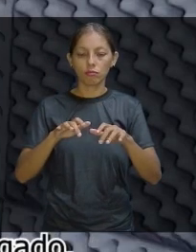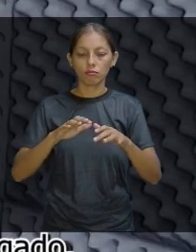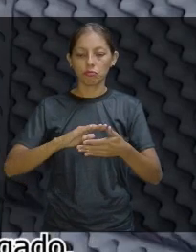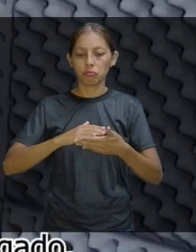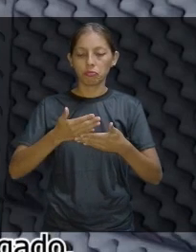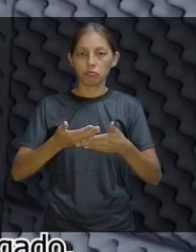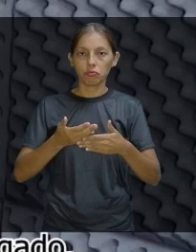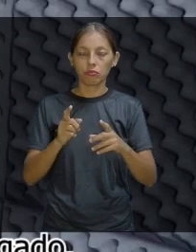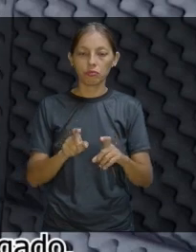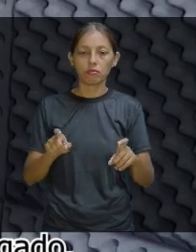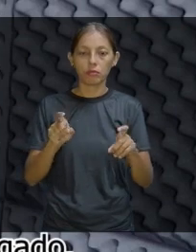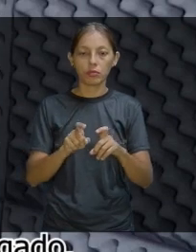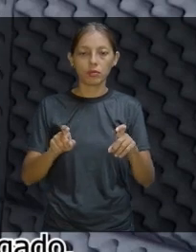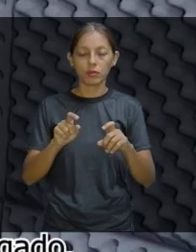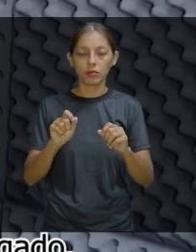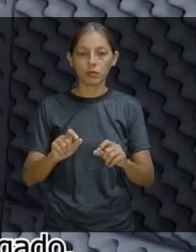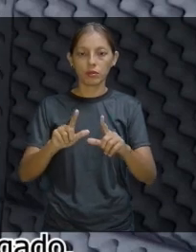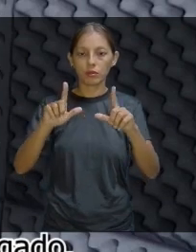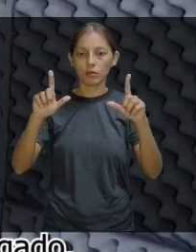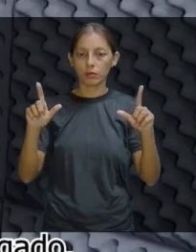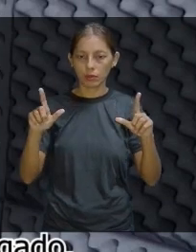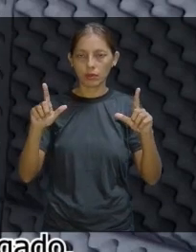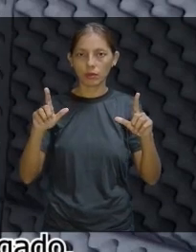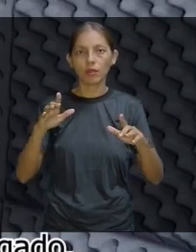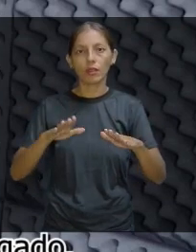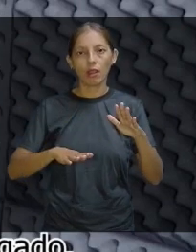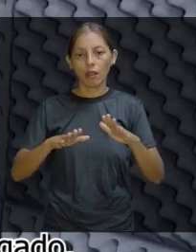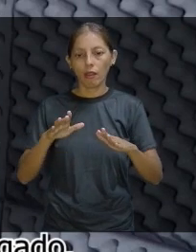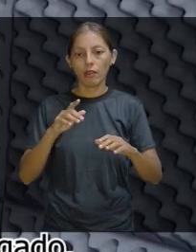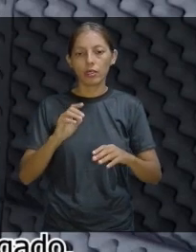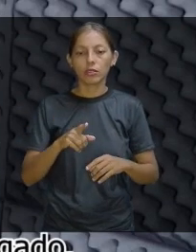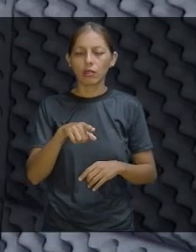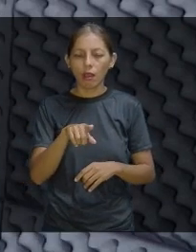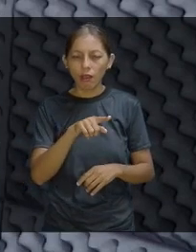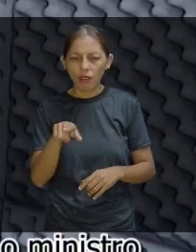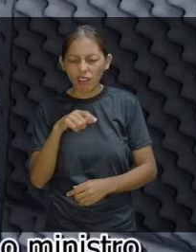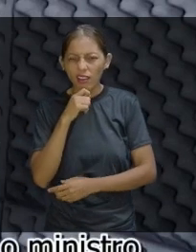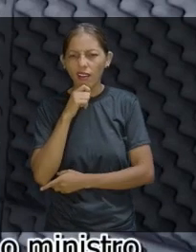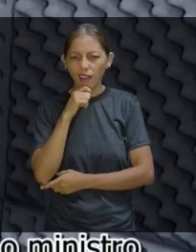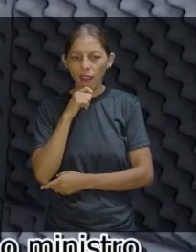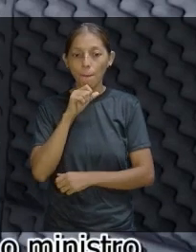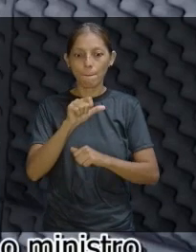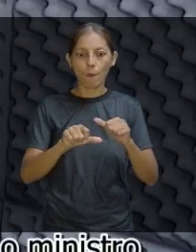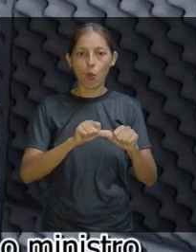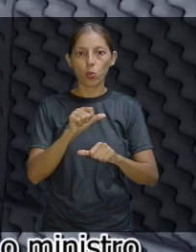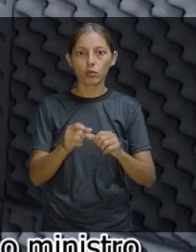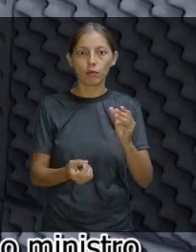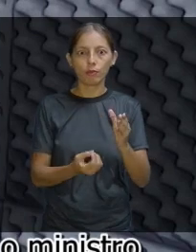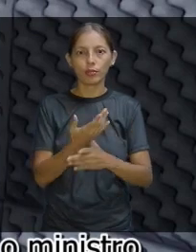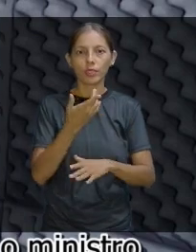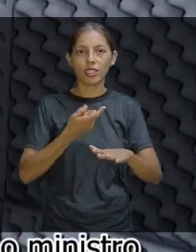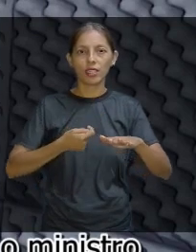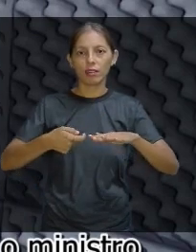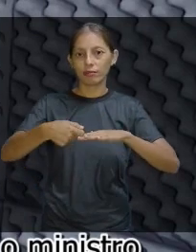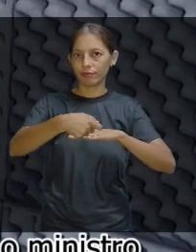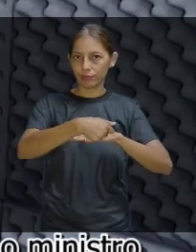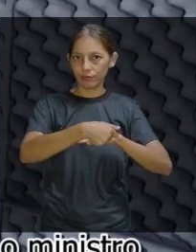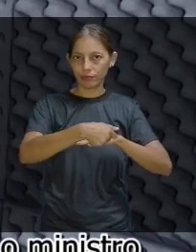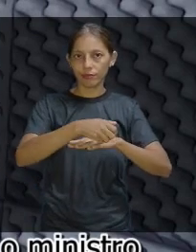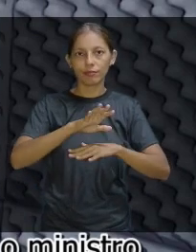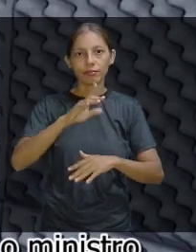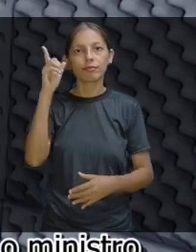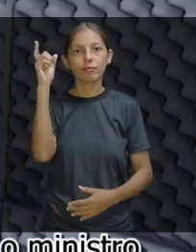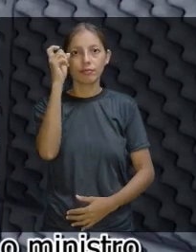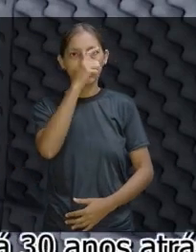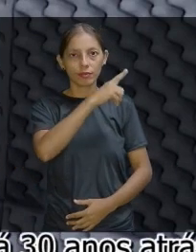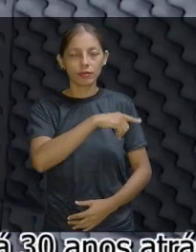e transforma deepfake e isso é divulgado. Eu, como sou professor de Direito Penal, e esse exemplo o